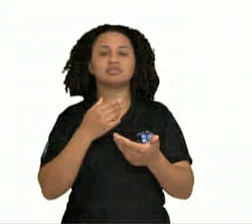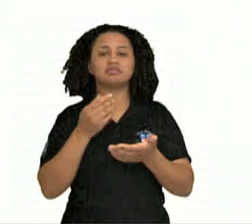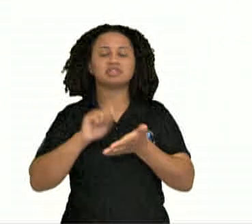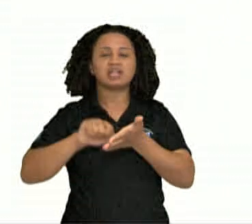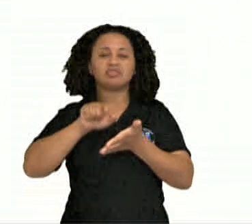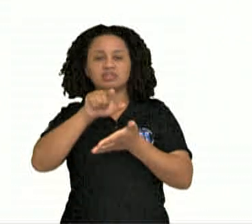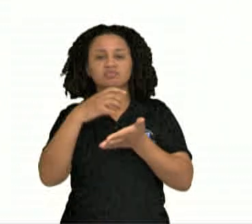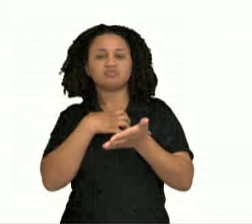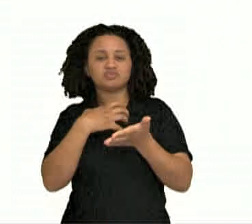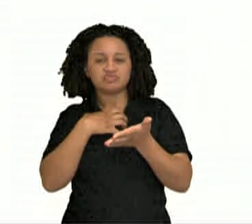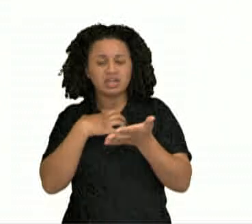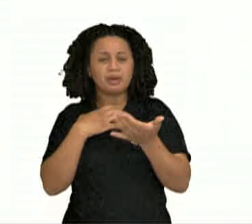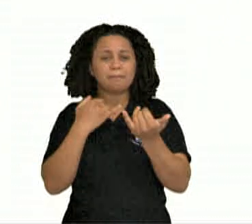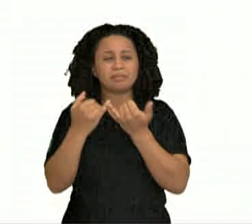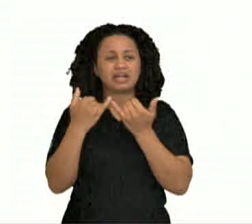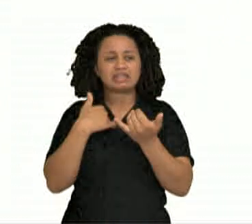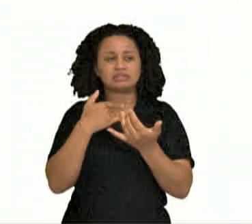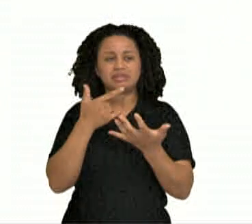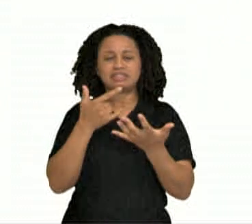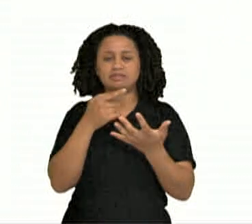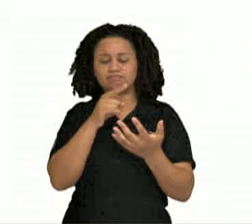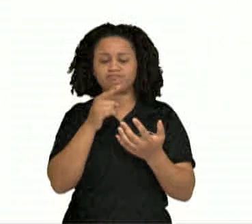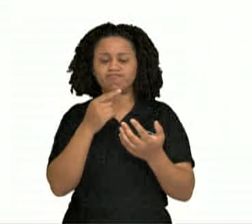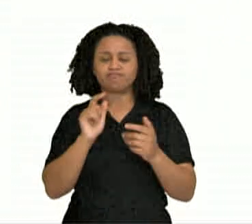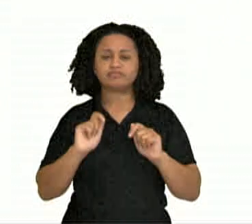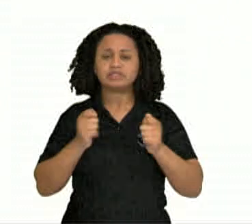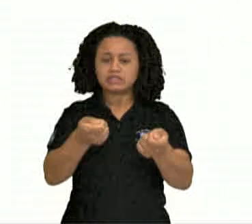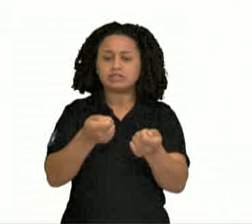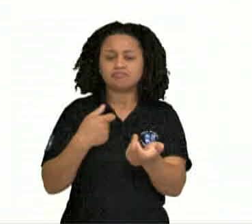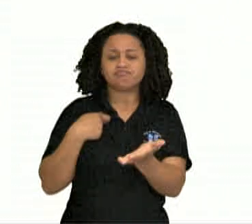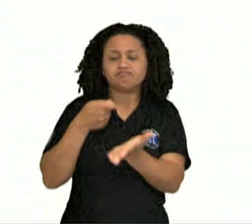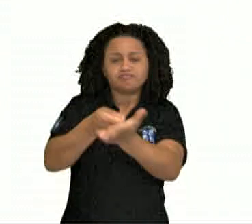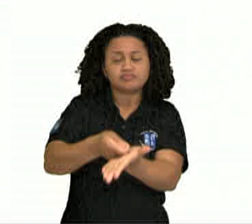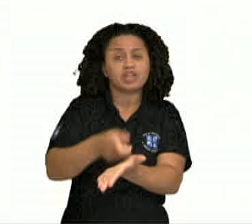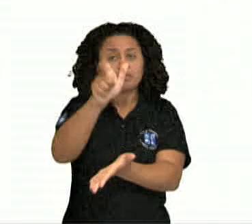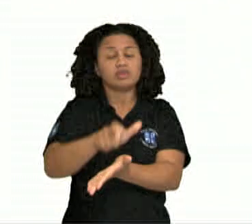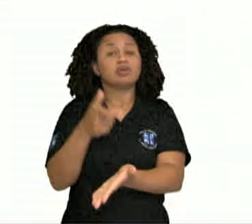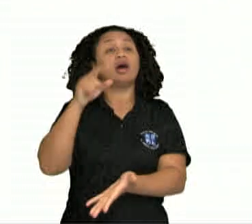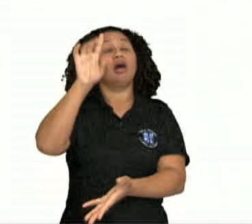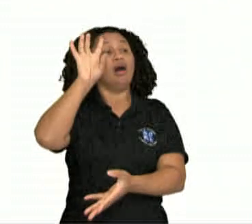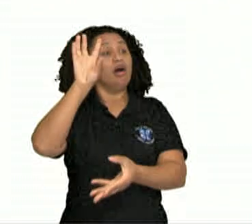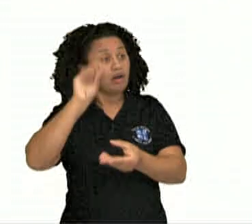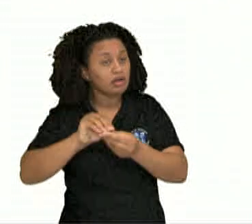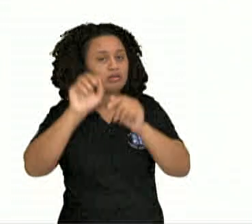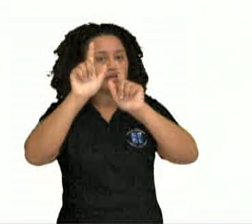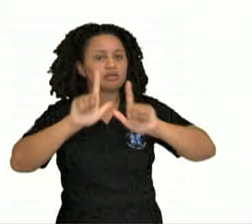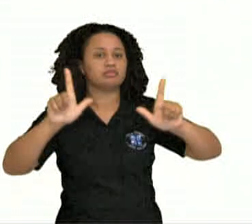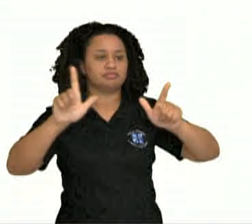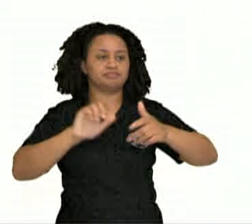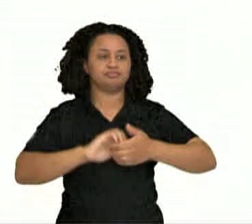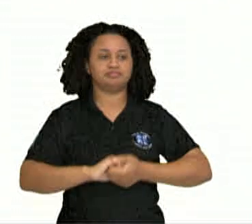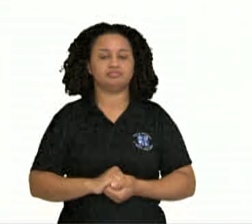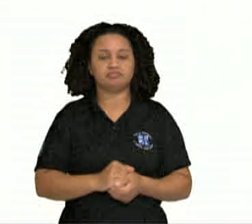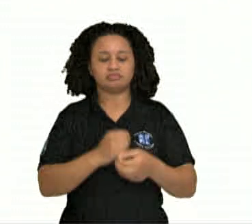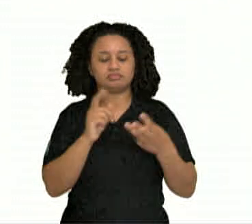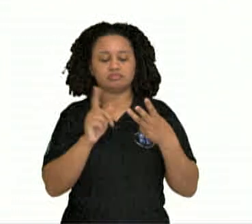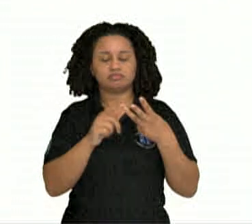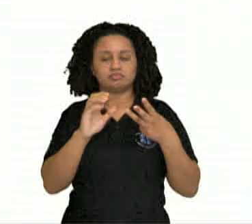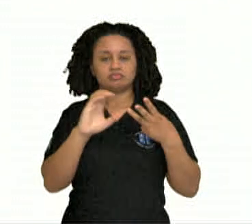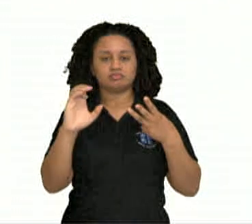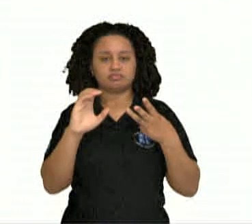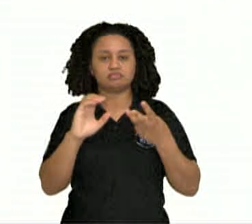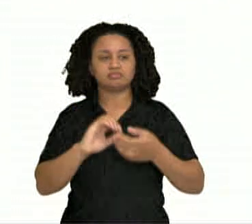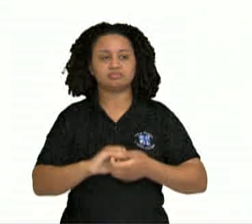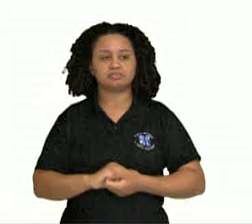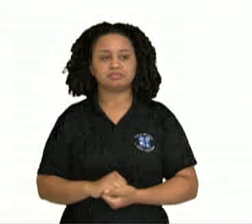que fica mais agressivo e a pessoa cai mais na real, né? Em la C, em el primeiro